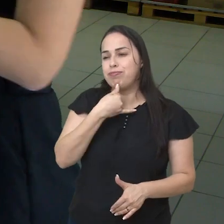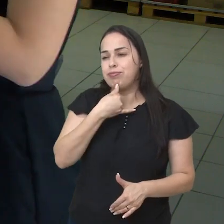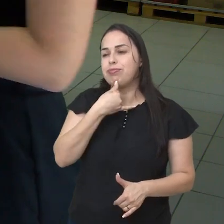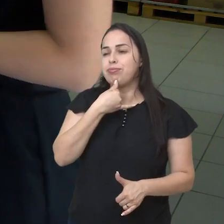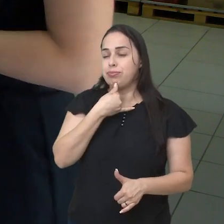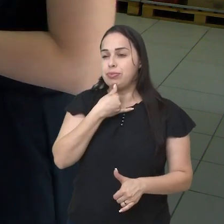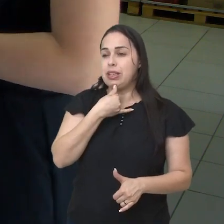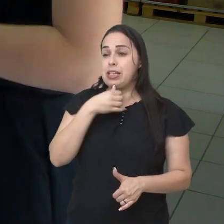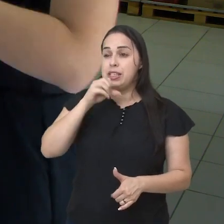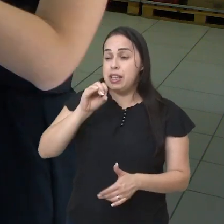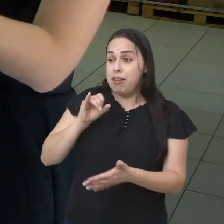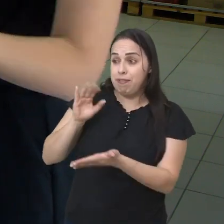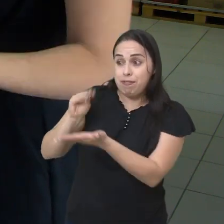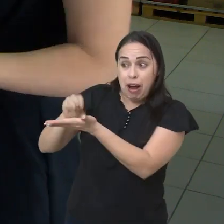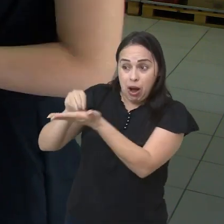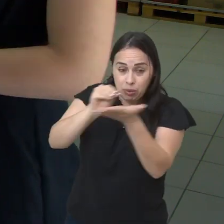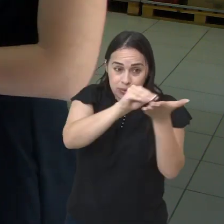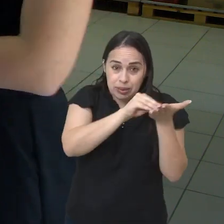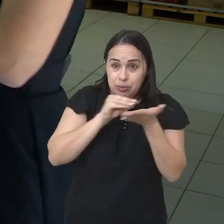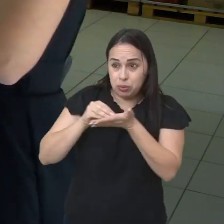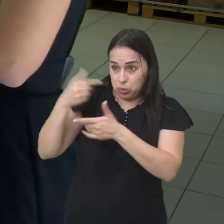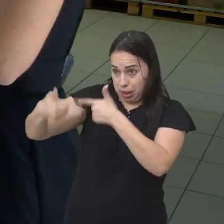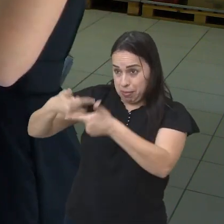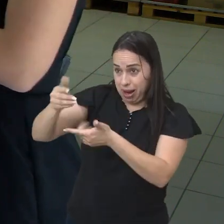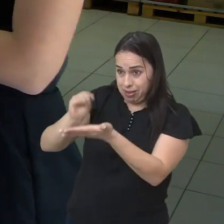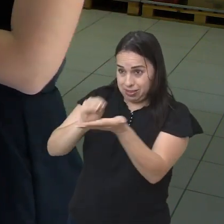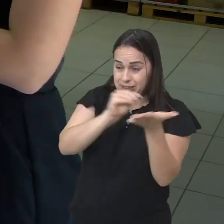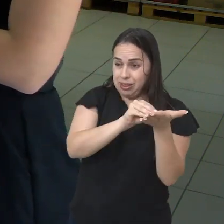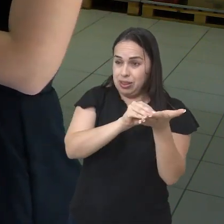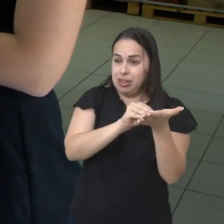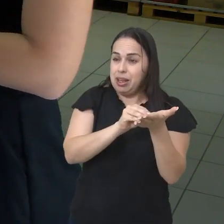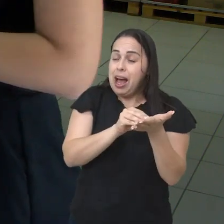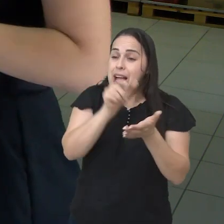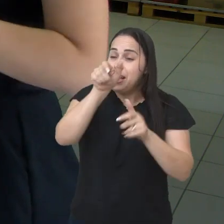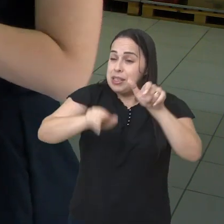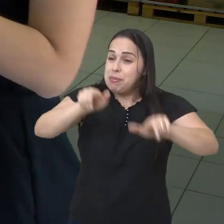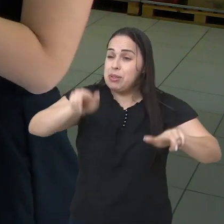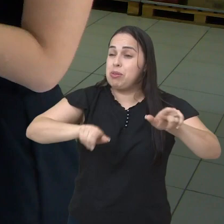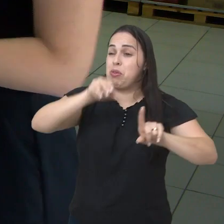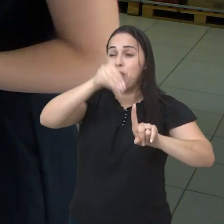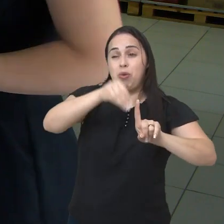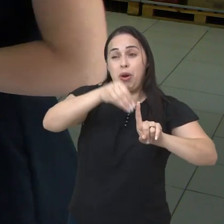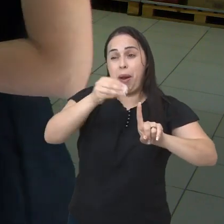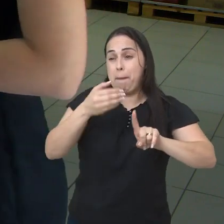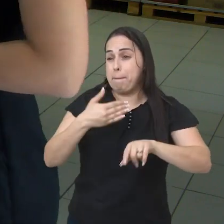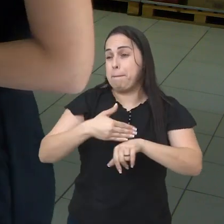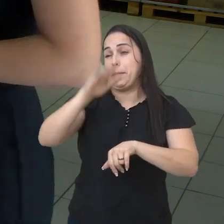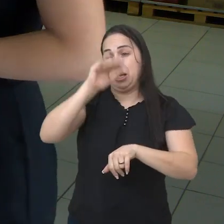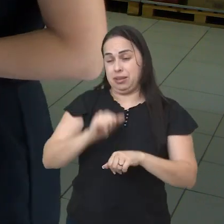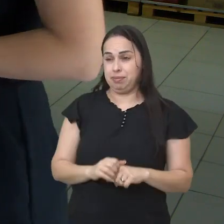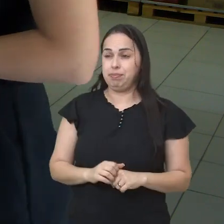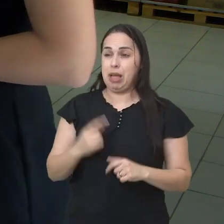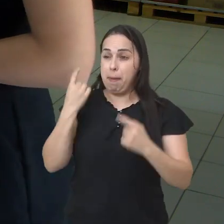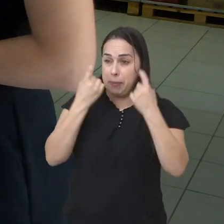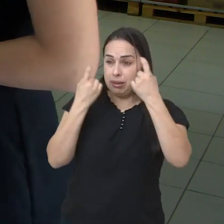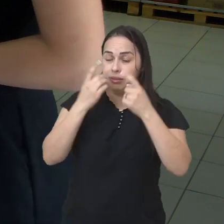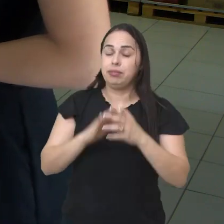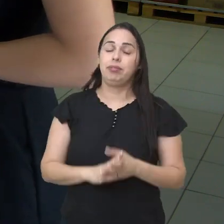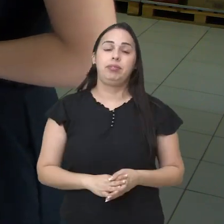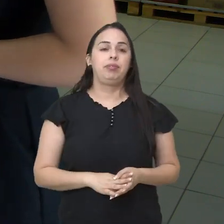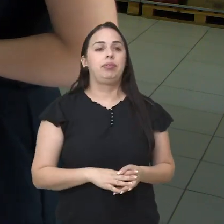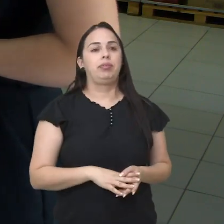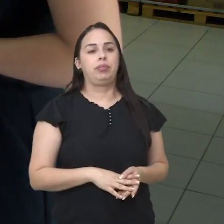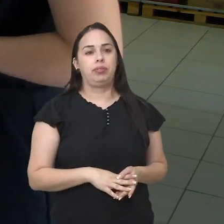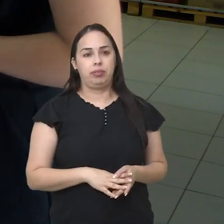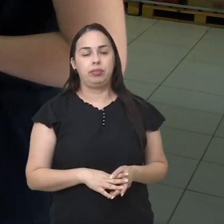fossem esses trabalhos, né, muitas outras pessoas estariam em uma situação bem mais preocupante, né? É verdade.